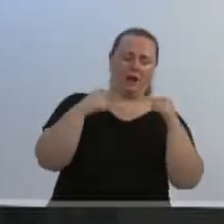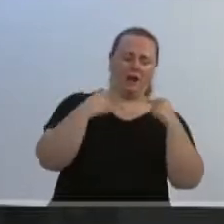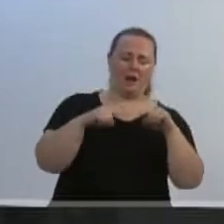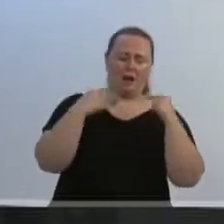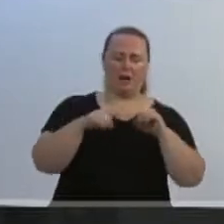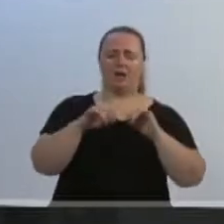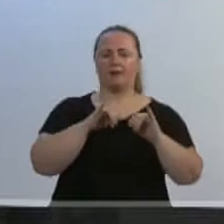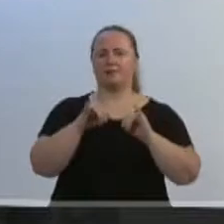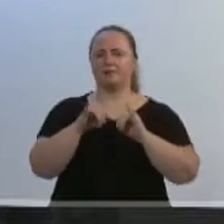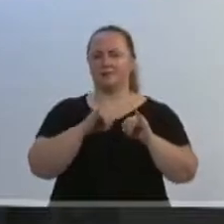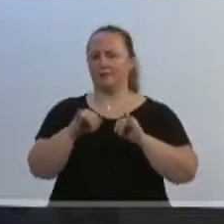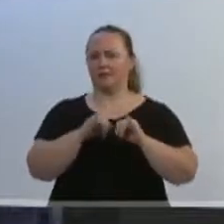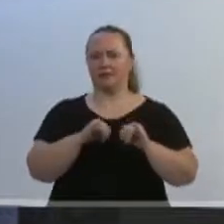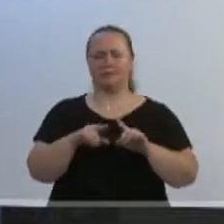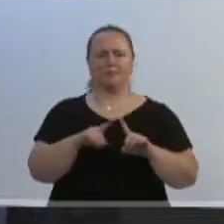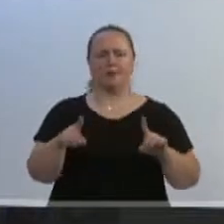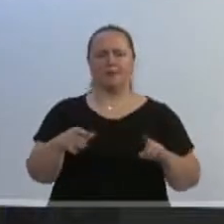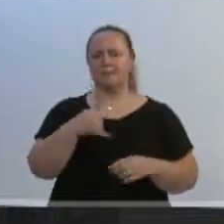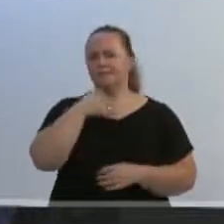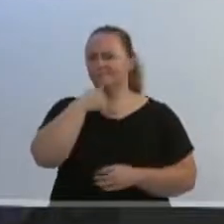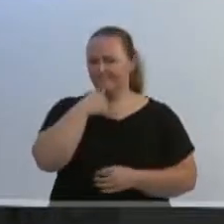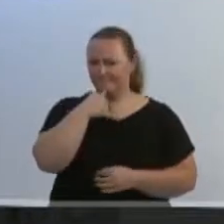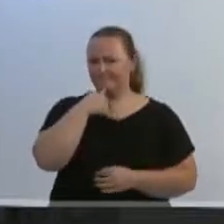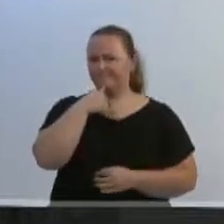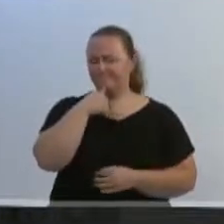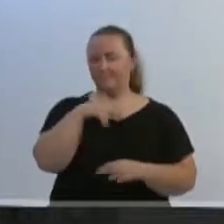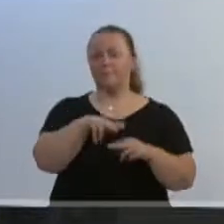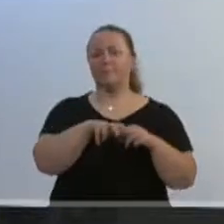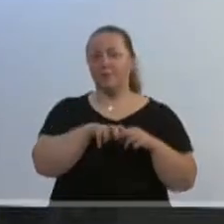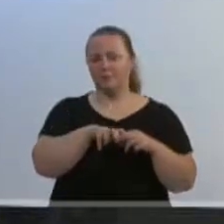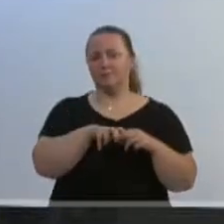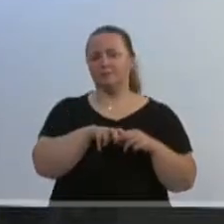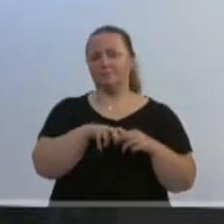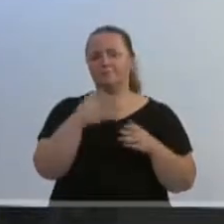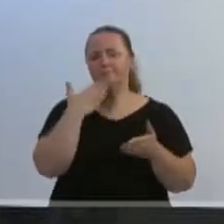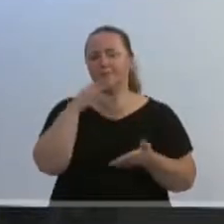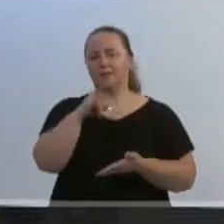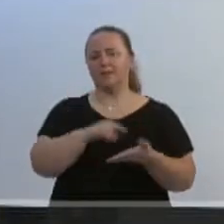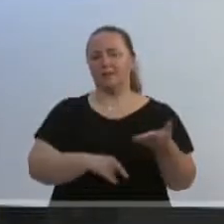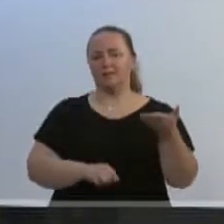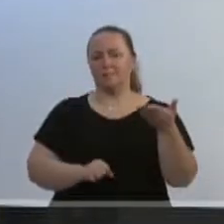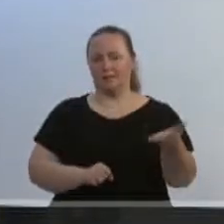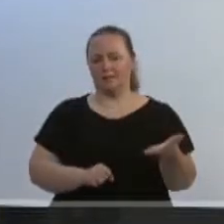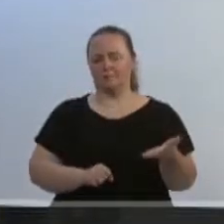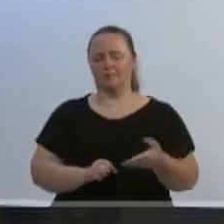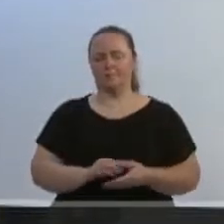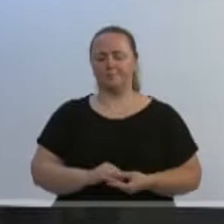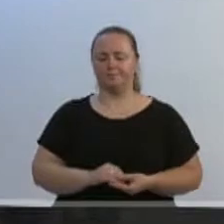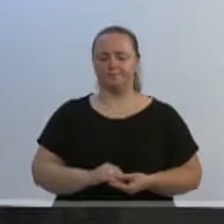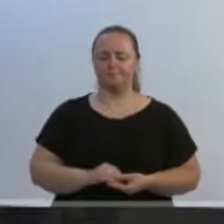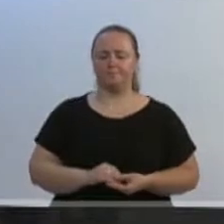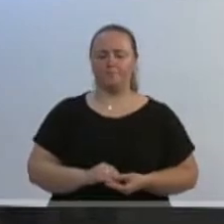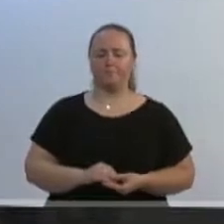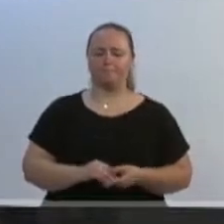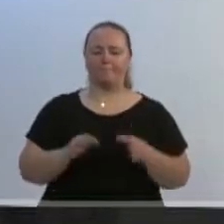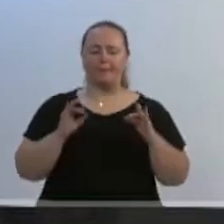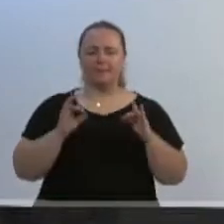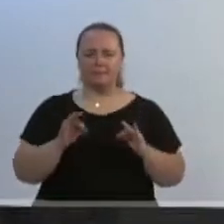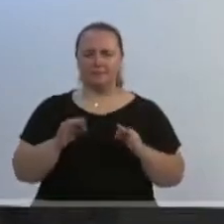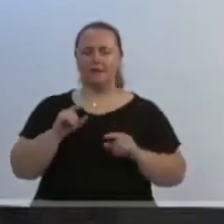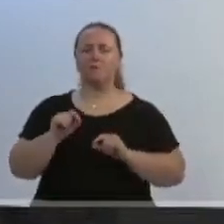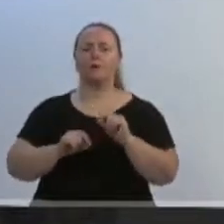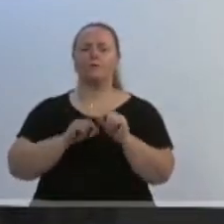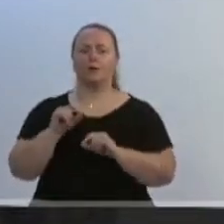internet, infelizmente, devido àquele nosso requerimento. Eu acho que o mais correto, vamos lá ouvir os